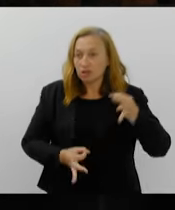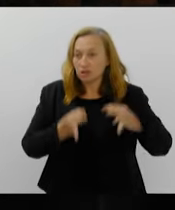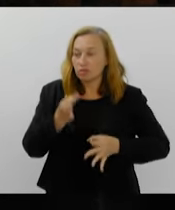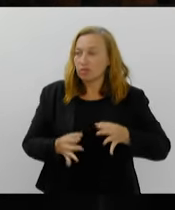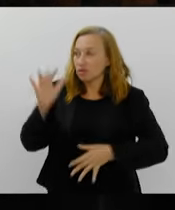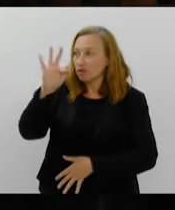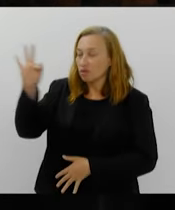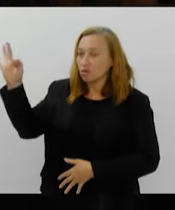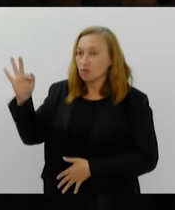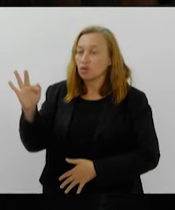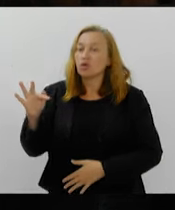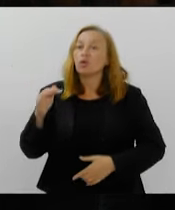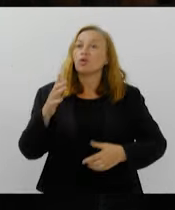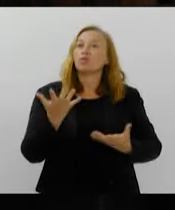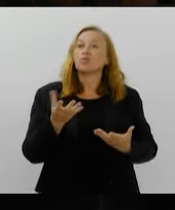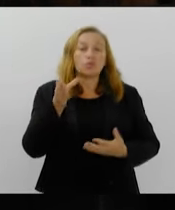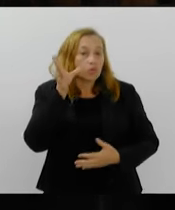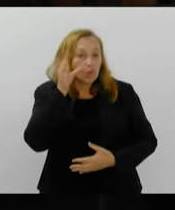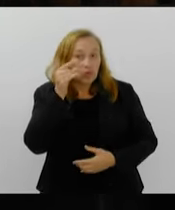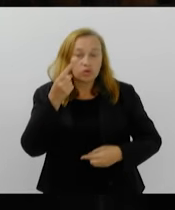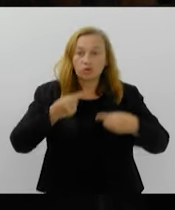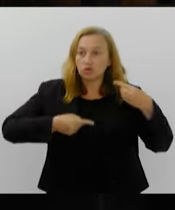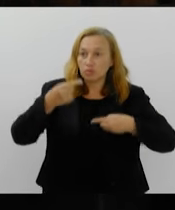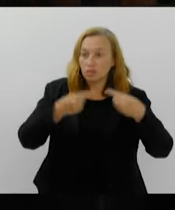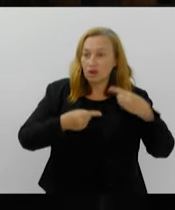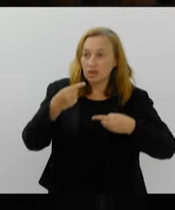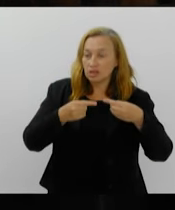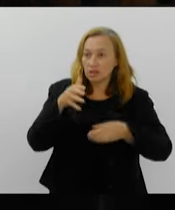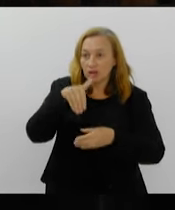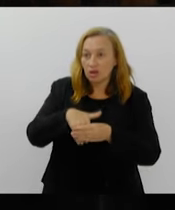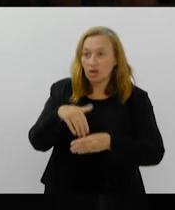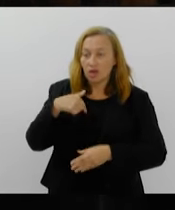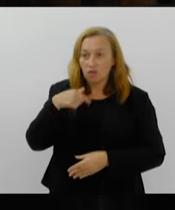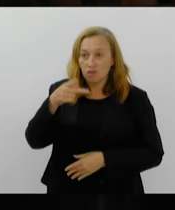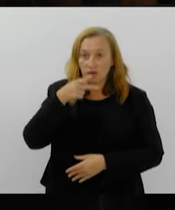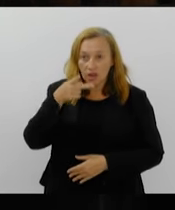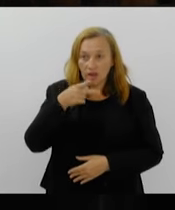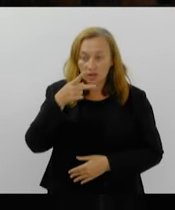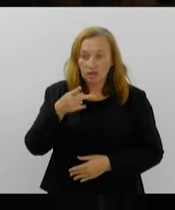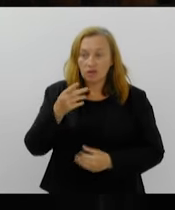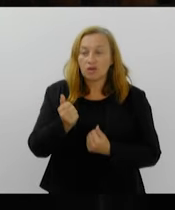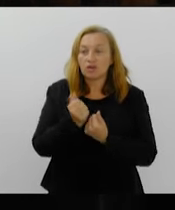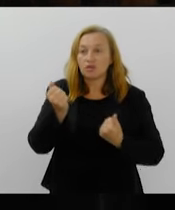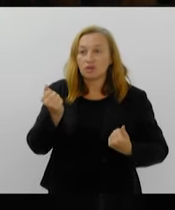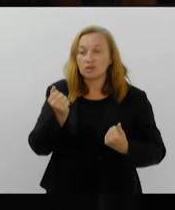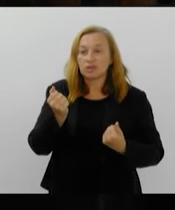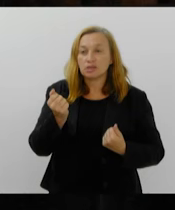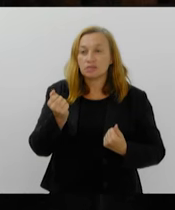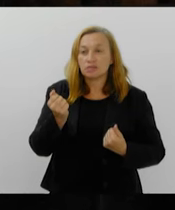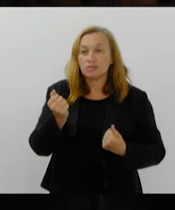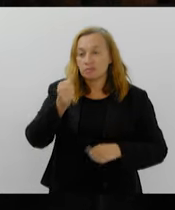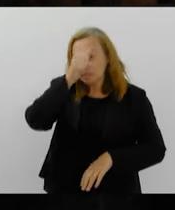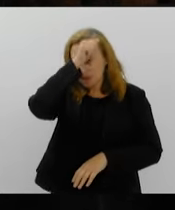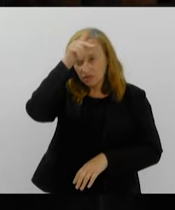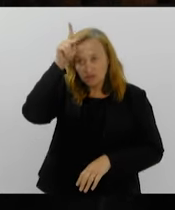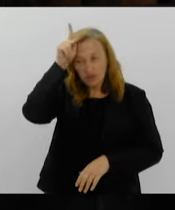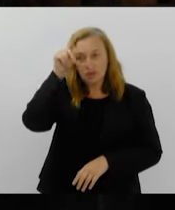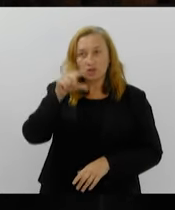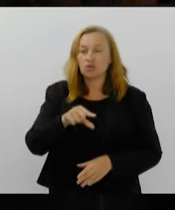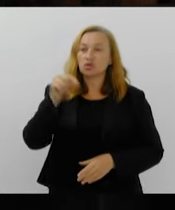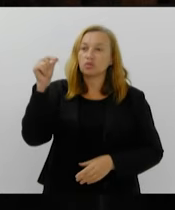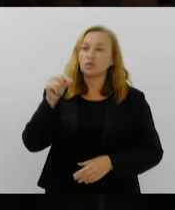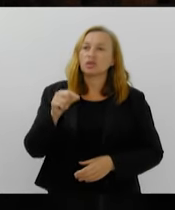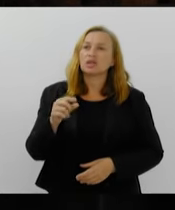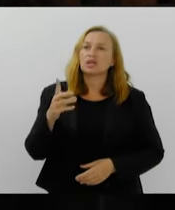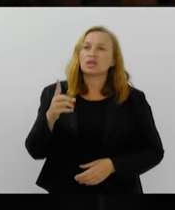que durante os debates por ocasião da eleição eu me referi ao vice-prefeito eleito diz diz